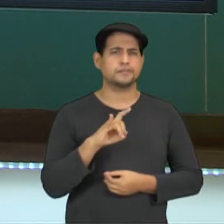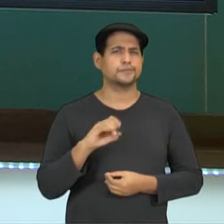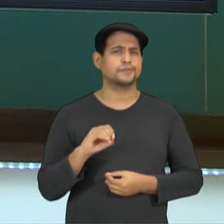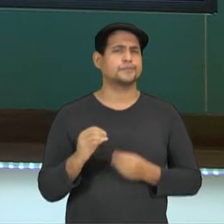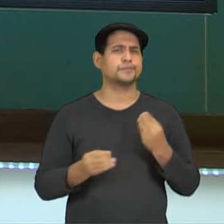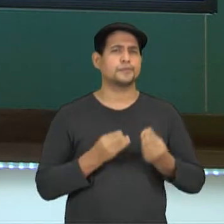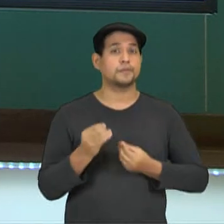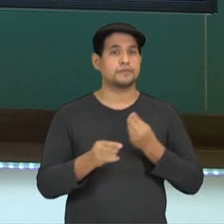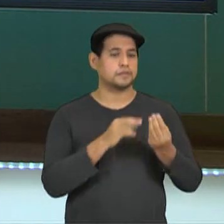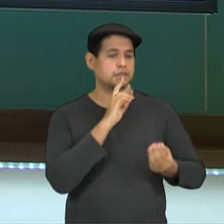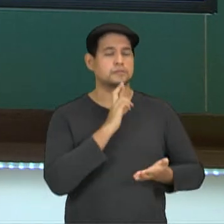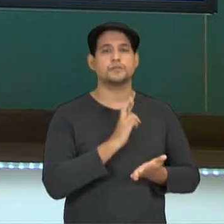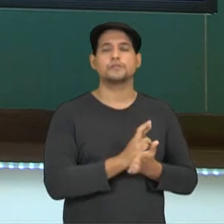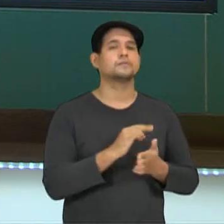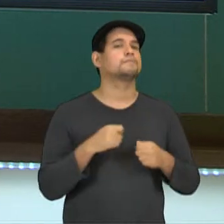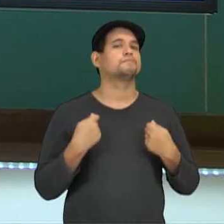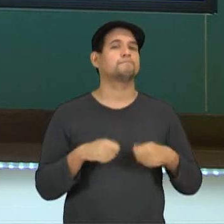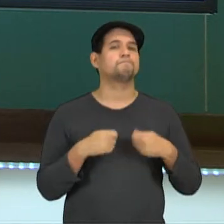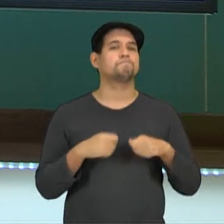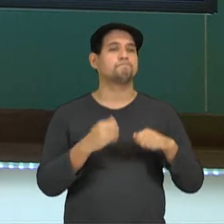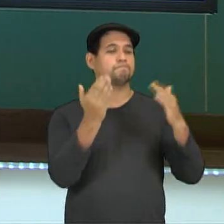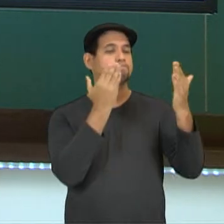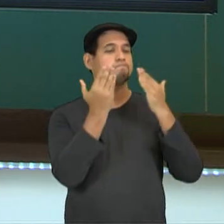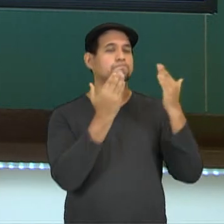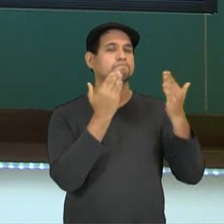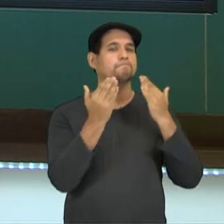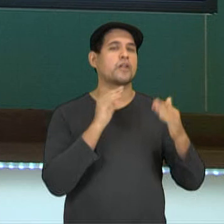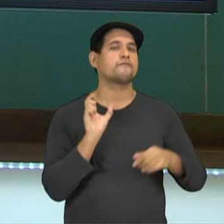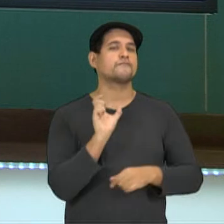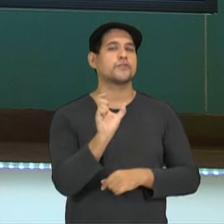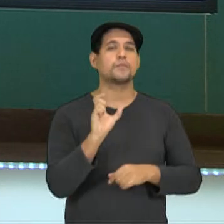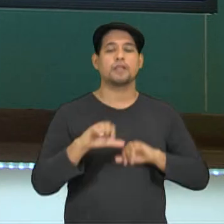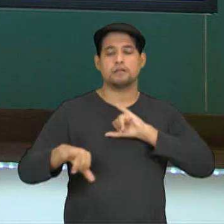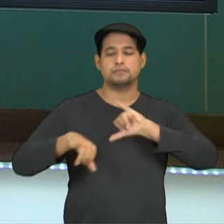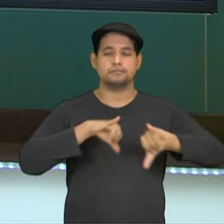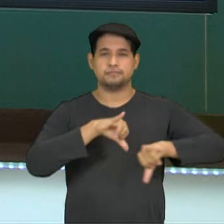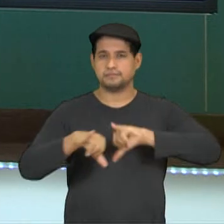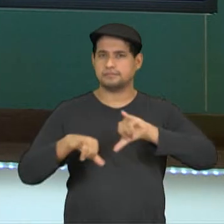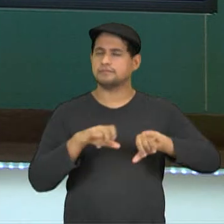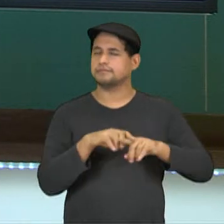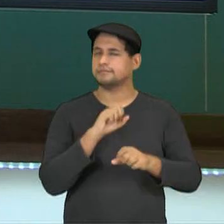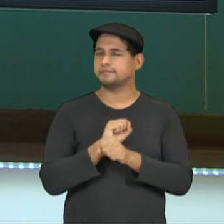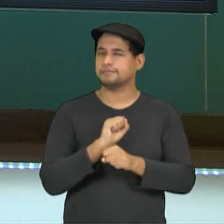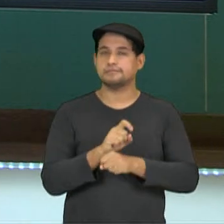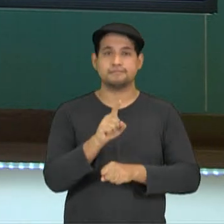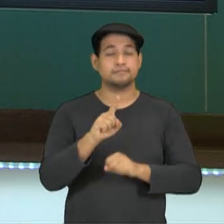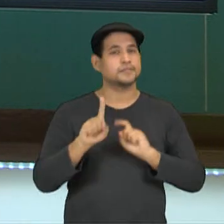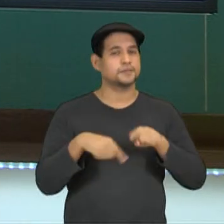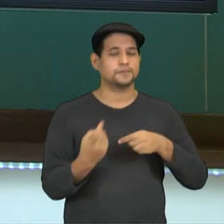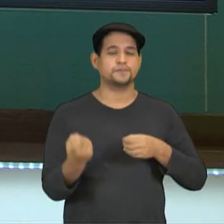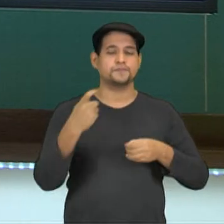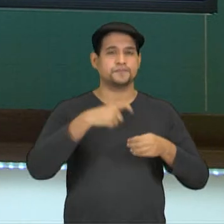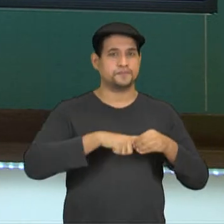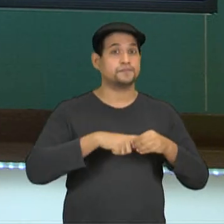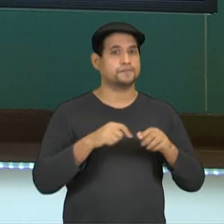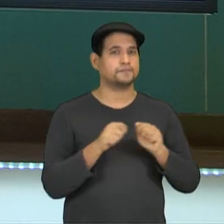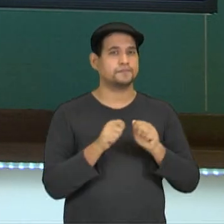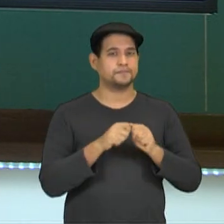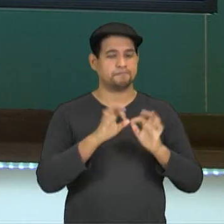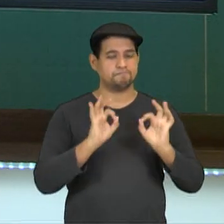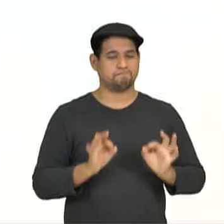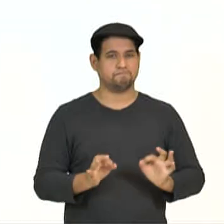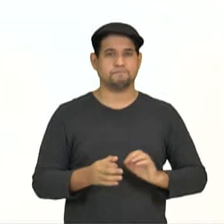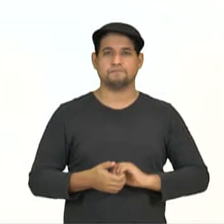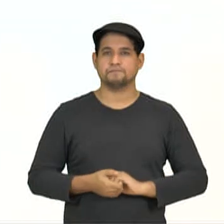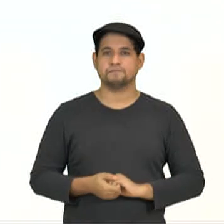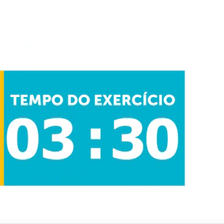para você responder, basta você analisar a fórmula química. Então, vou te dar um tempinho e já volto para nós fazermos a